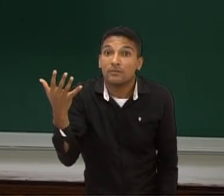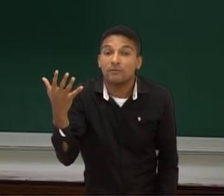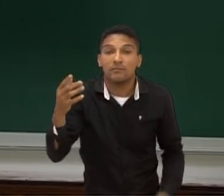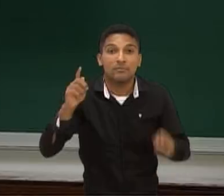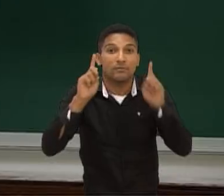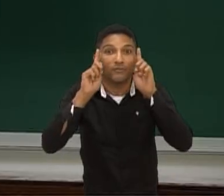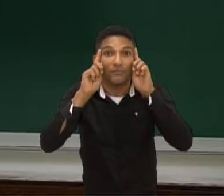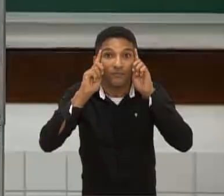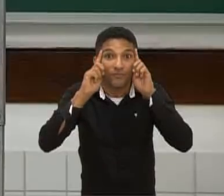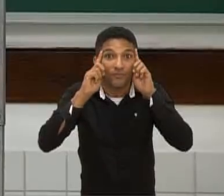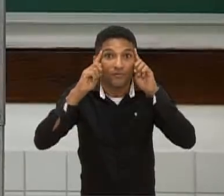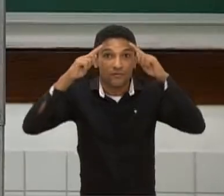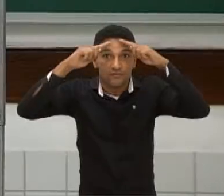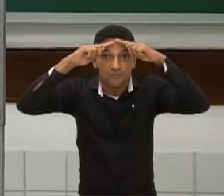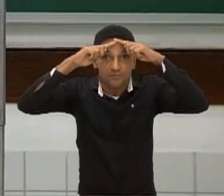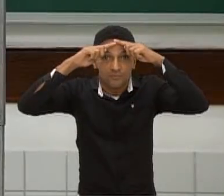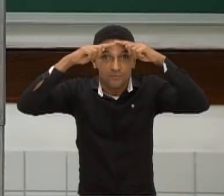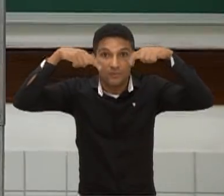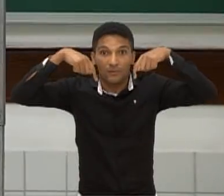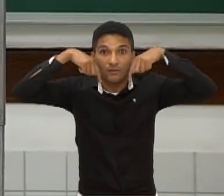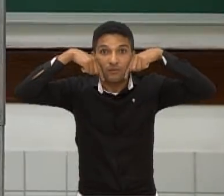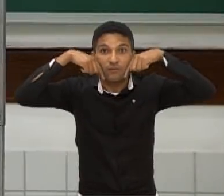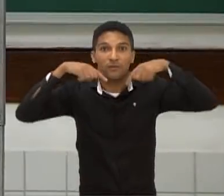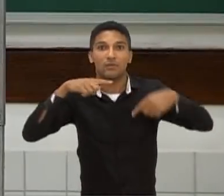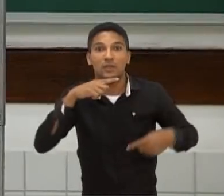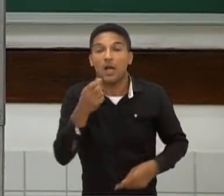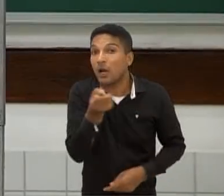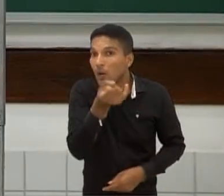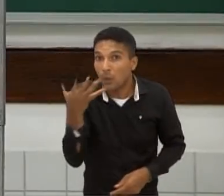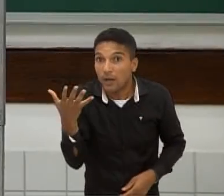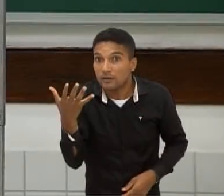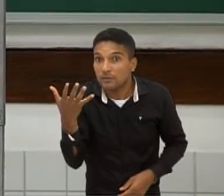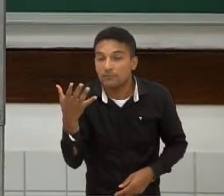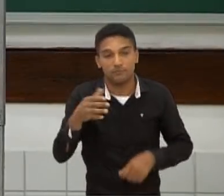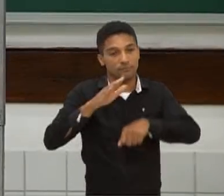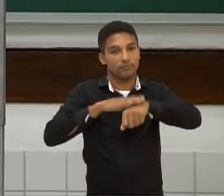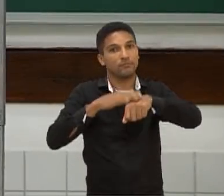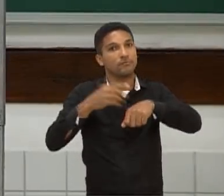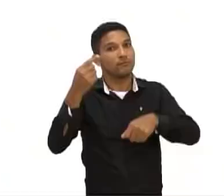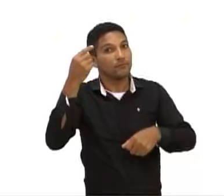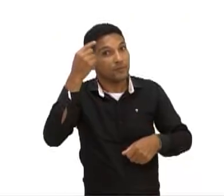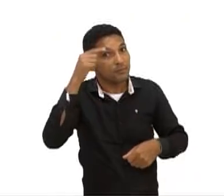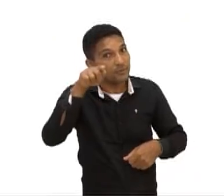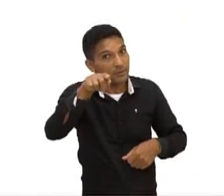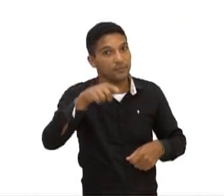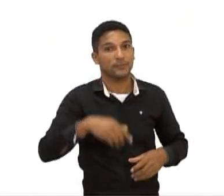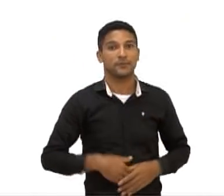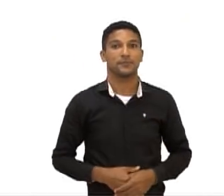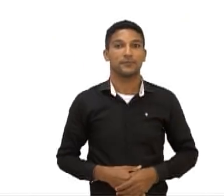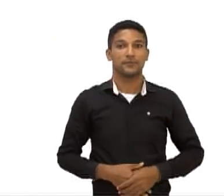decágono? Tempinho para vocês pensarem, eu já retorno para a gente descobrir quantos que tem.